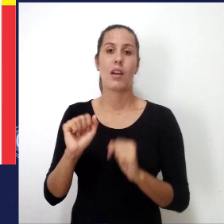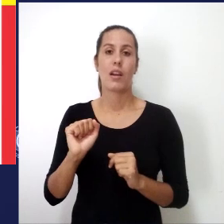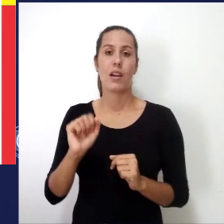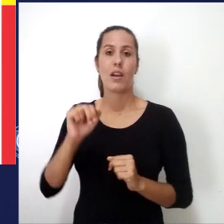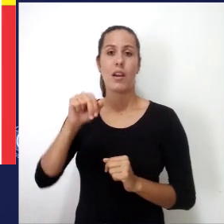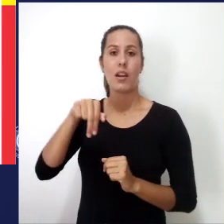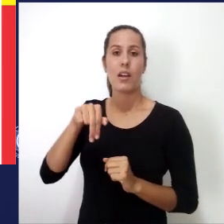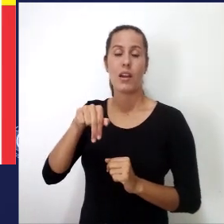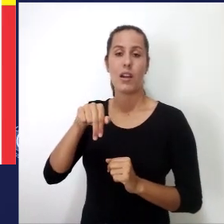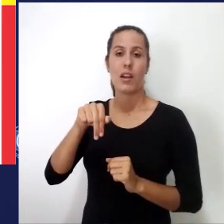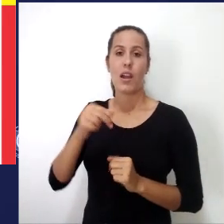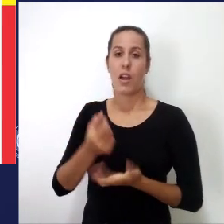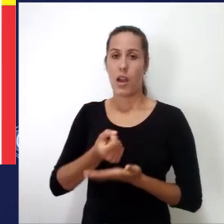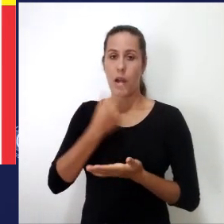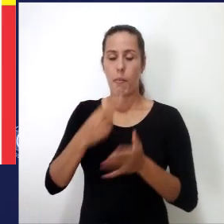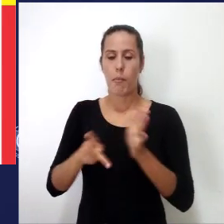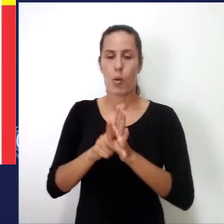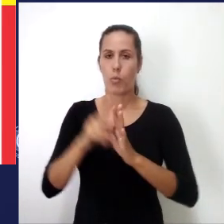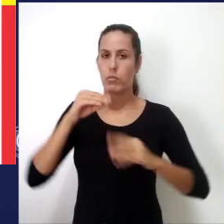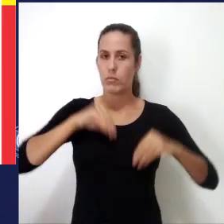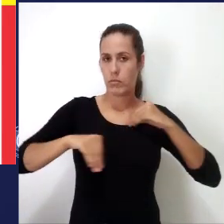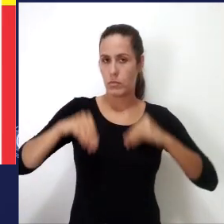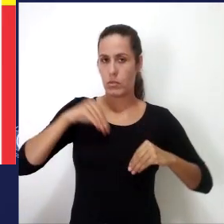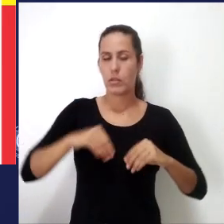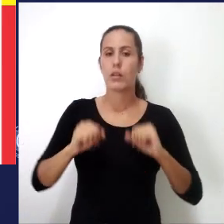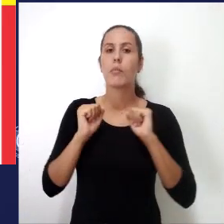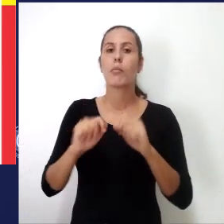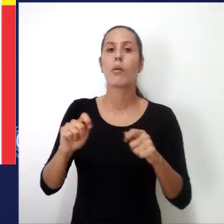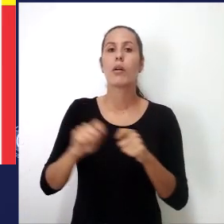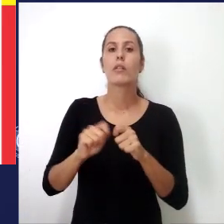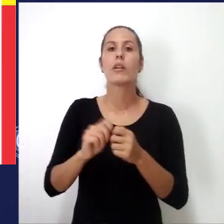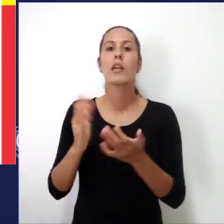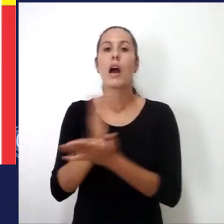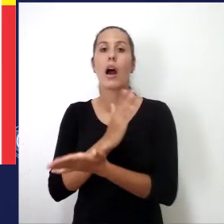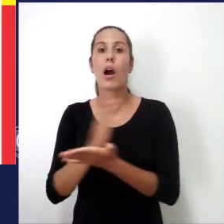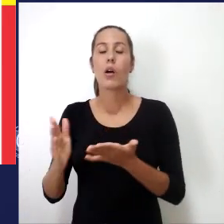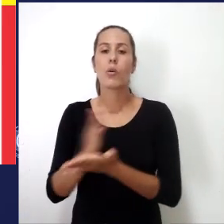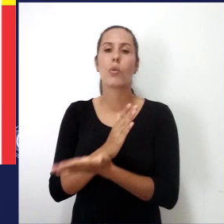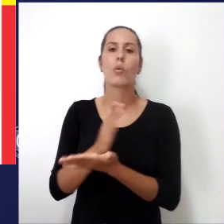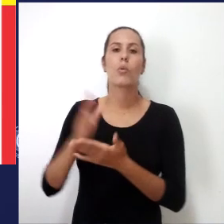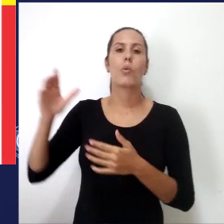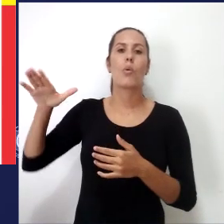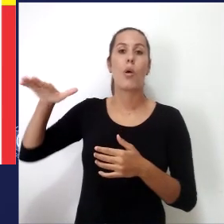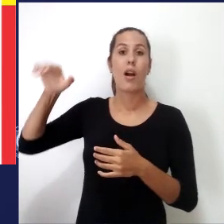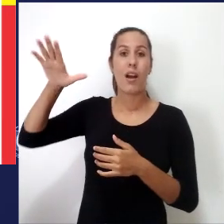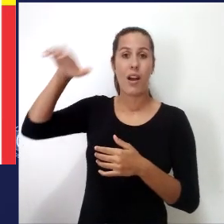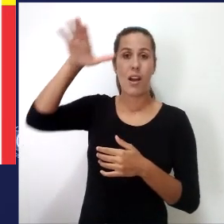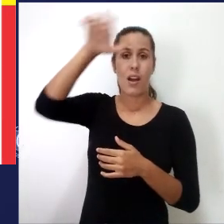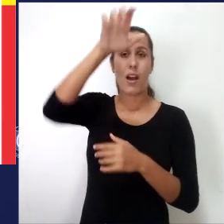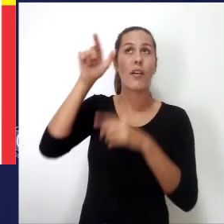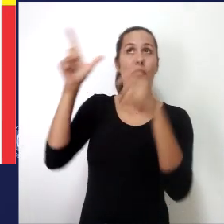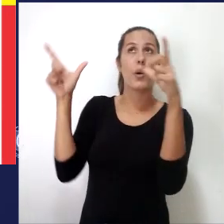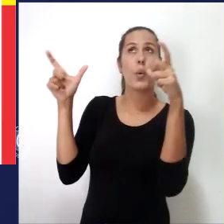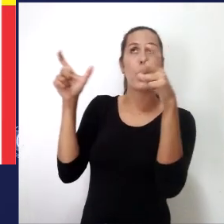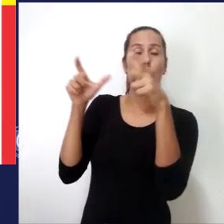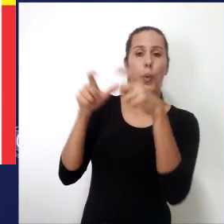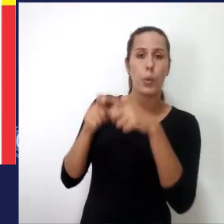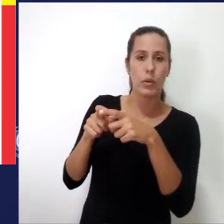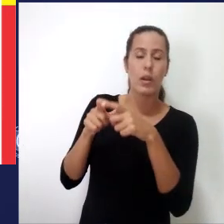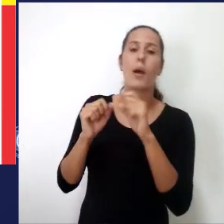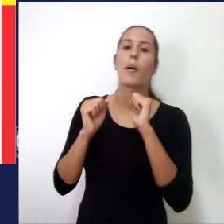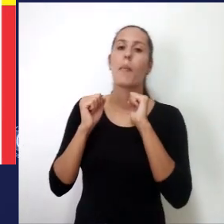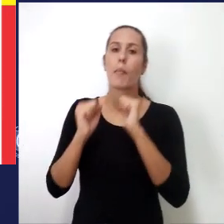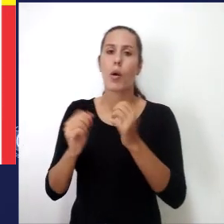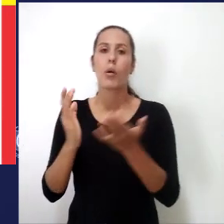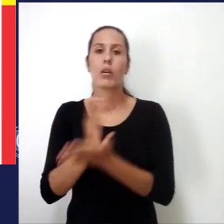novo trabalho revelou que antidepressivos reduzem, na realidade, a alimentação de alguns tipos de aves